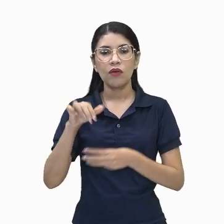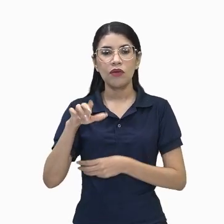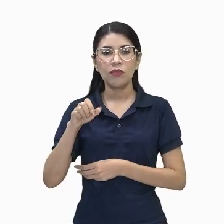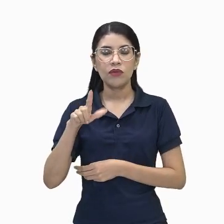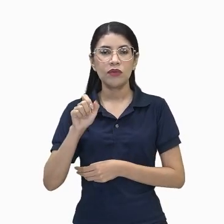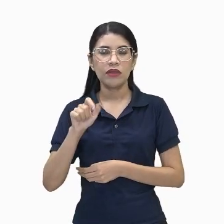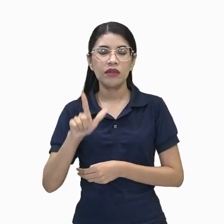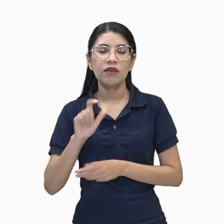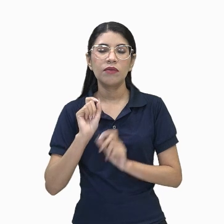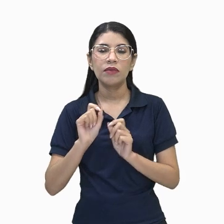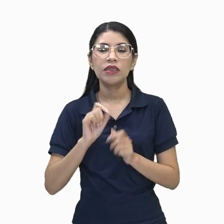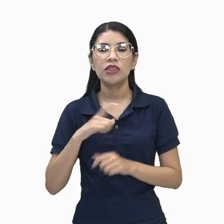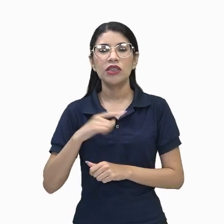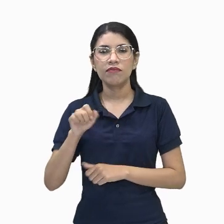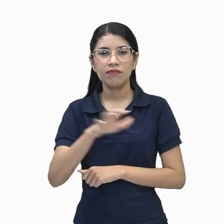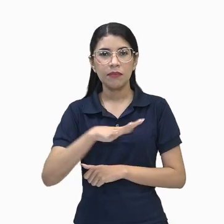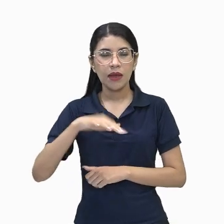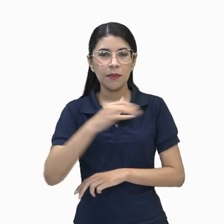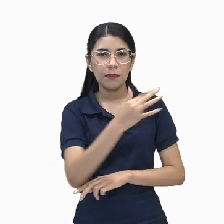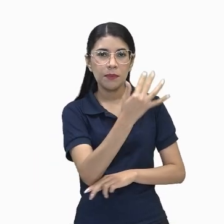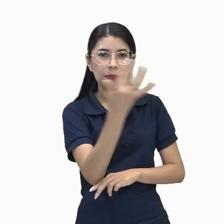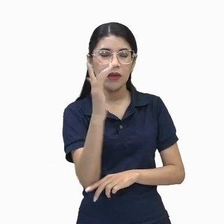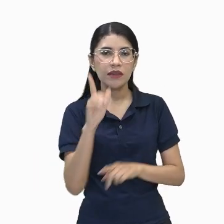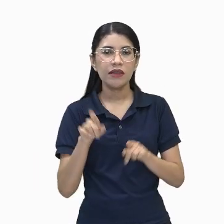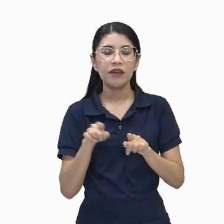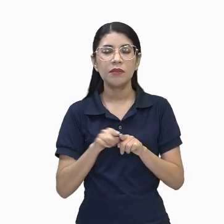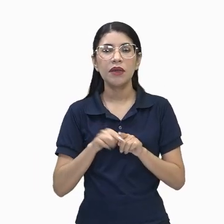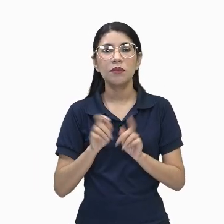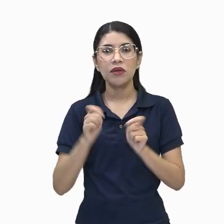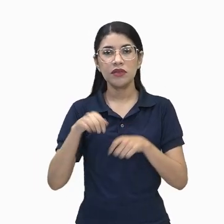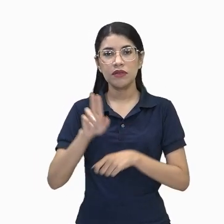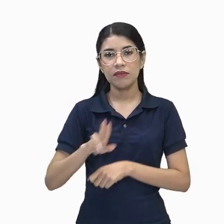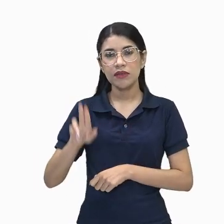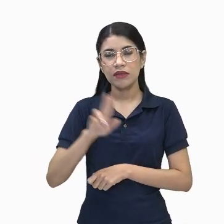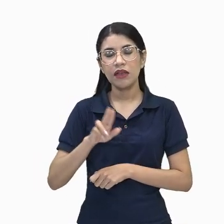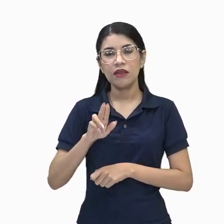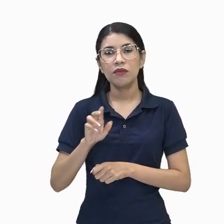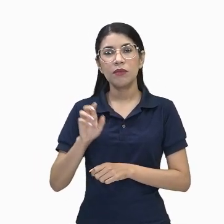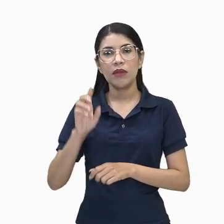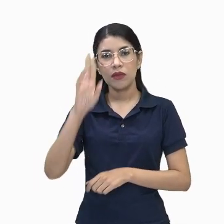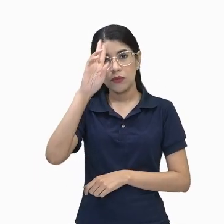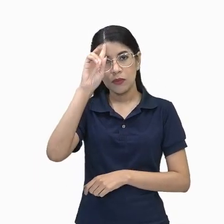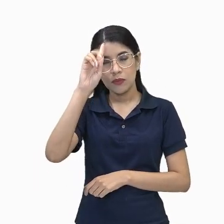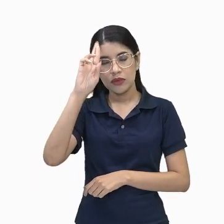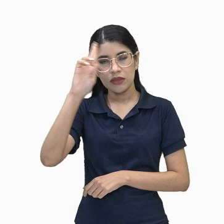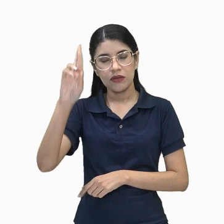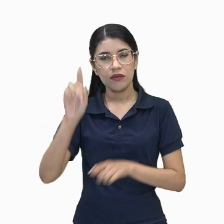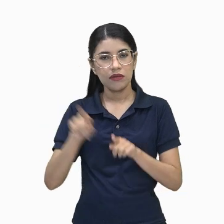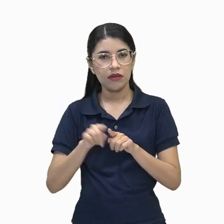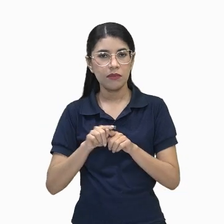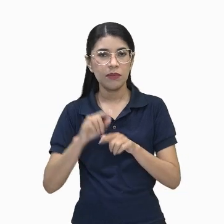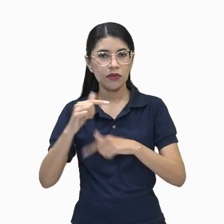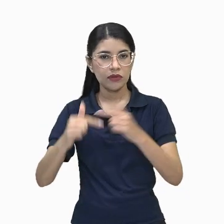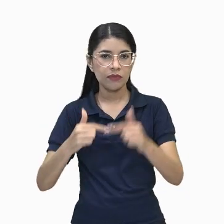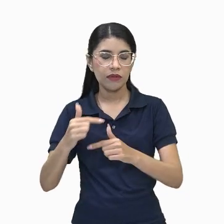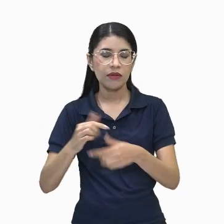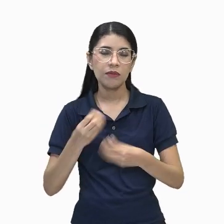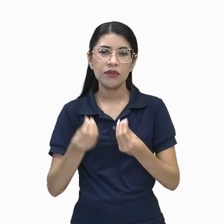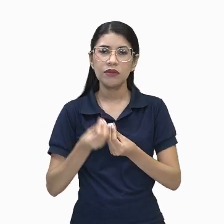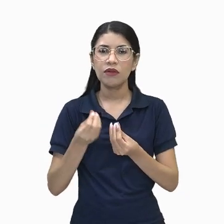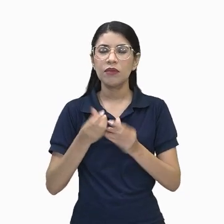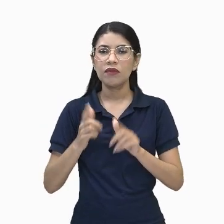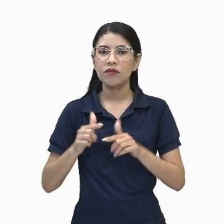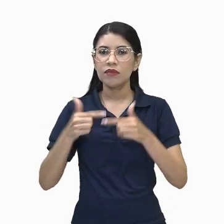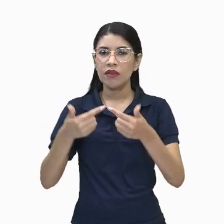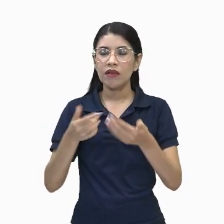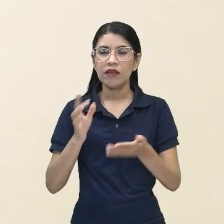pastos, e usados tanto pelo senhor como também pelos seus servos. Como é que funcionava, professor? Eu trouxe aqui uma